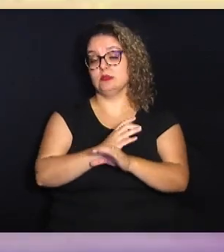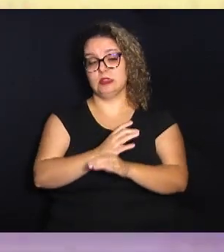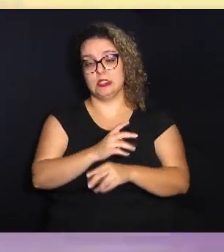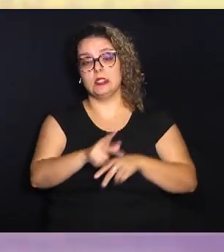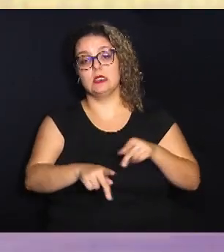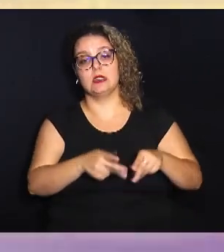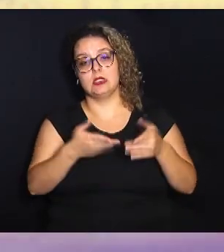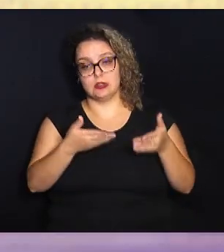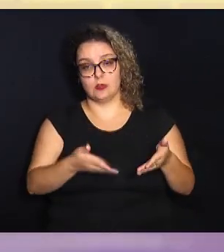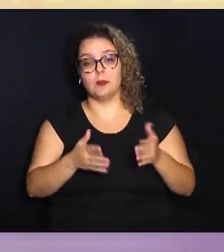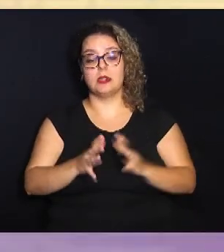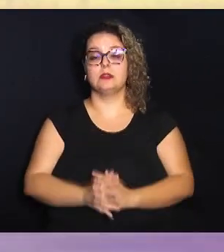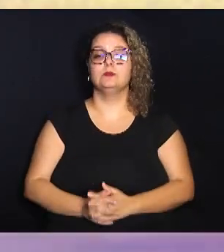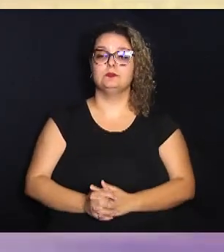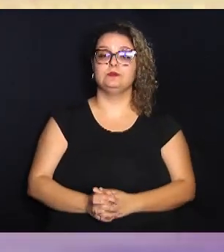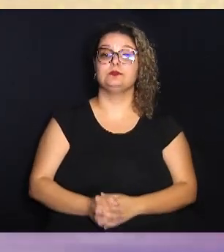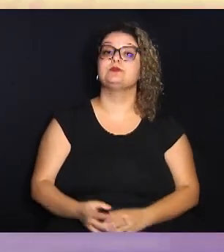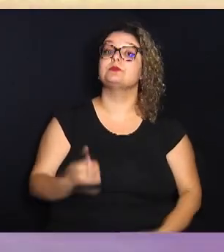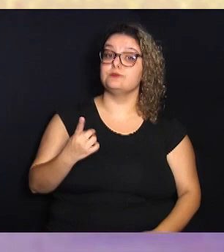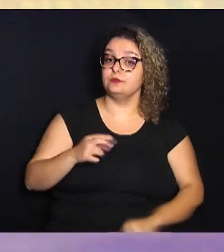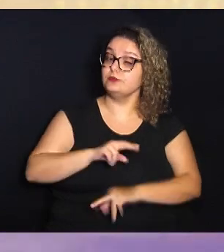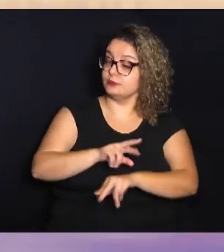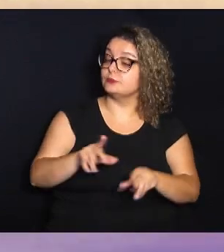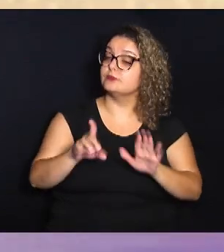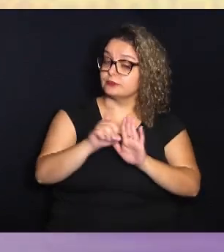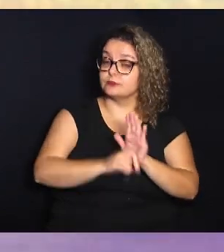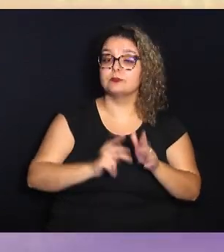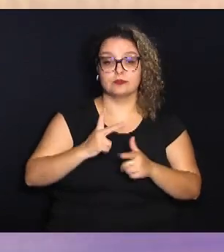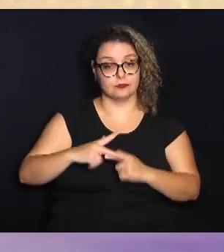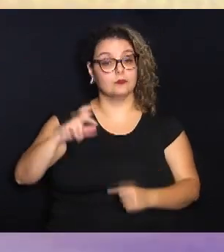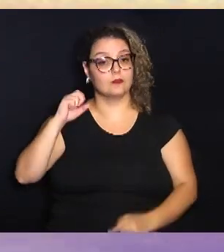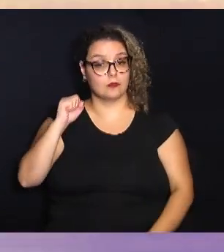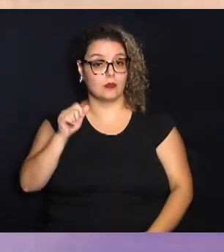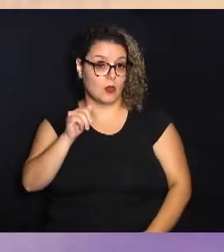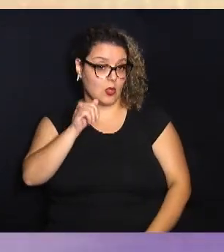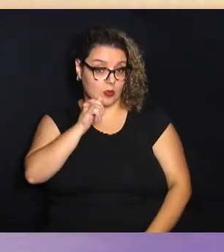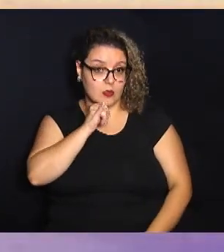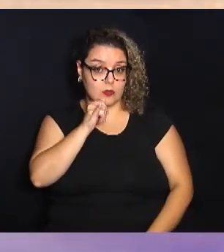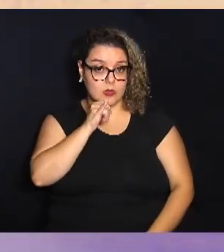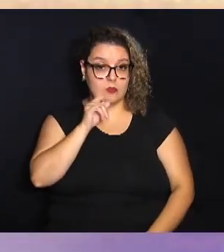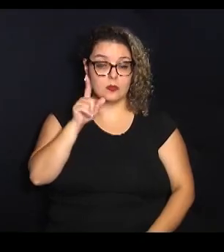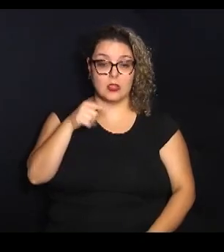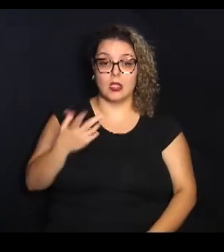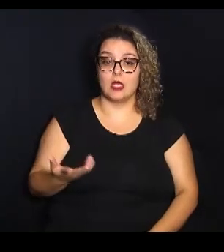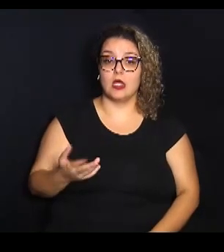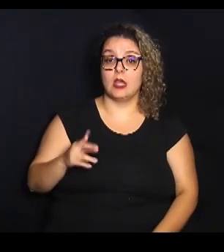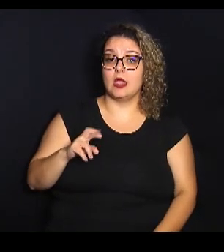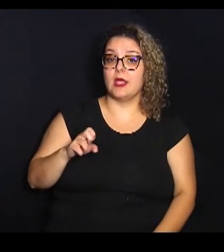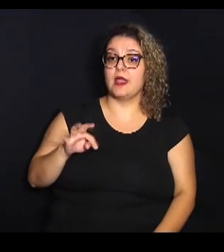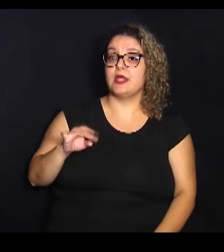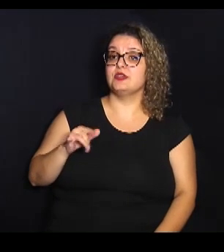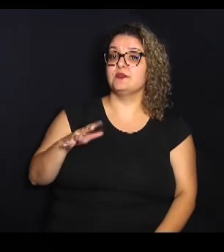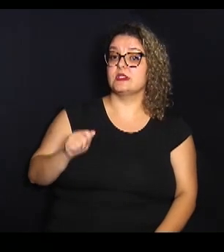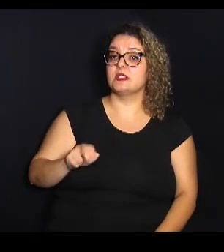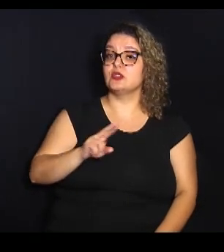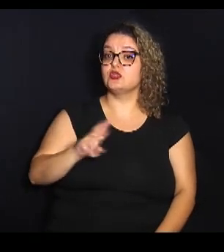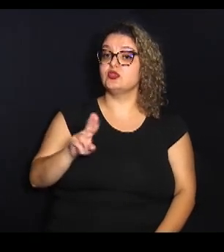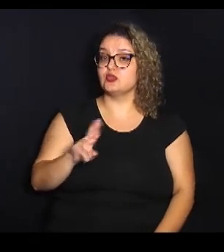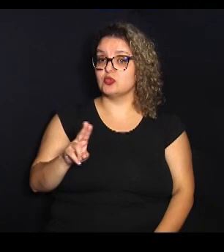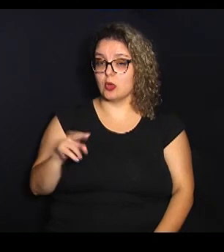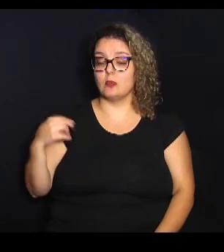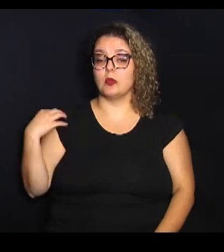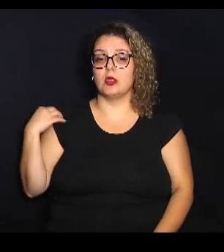civis dessa população e um desses direitos conquistados por exemplo é a retificação de